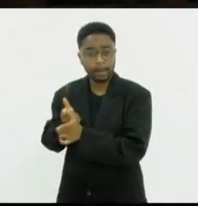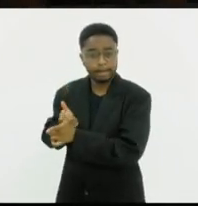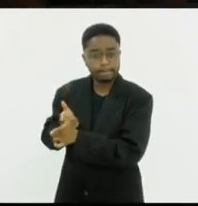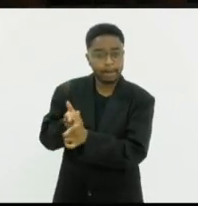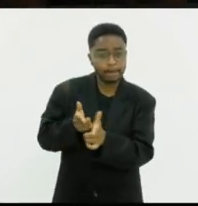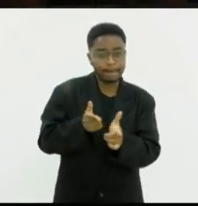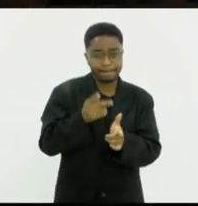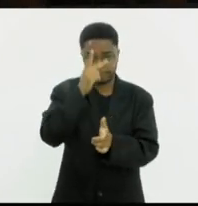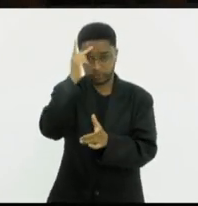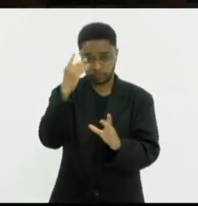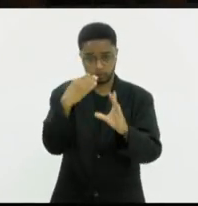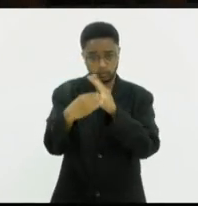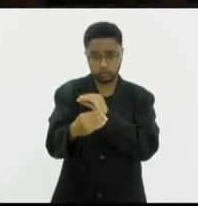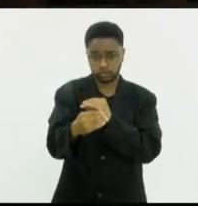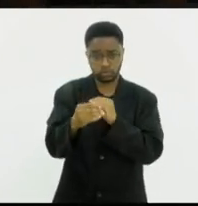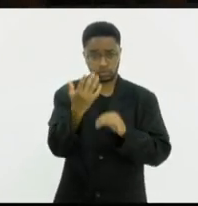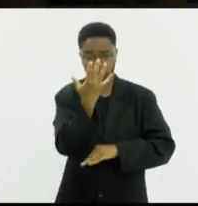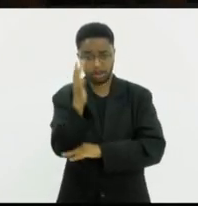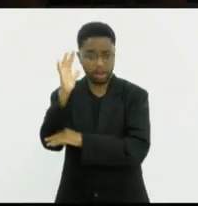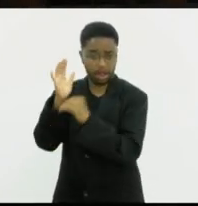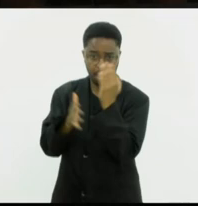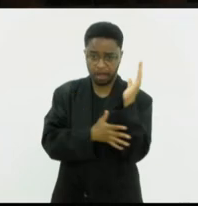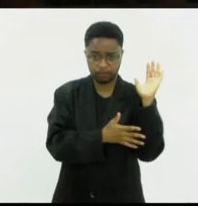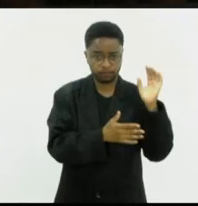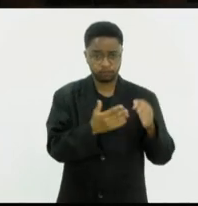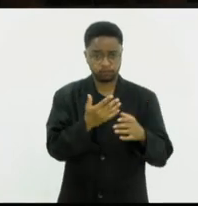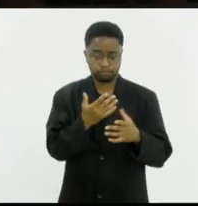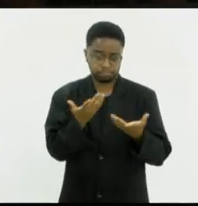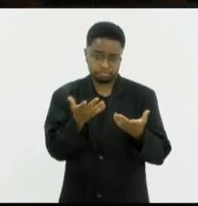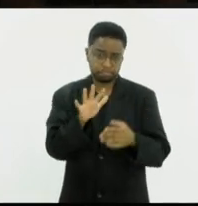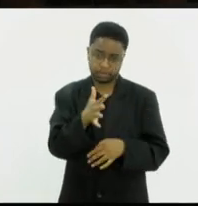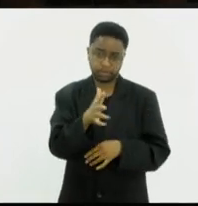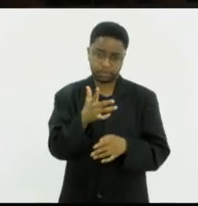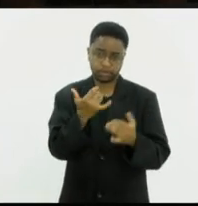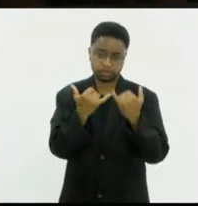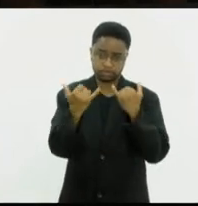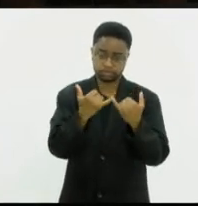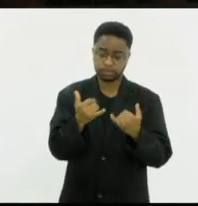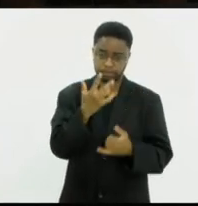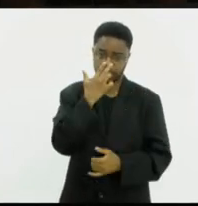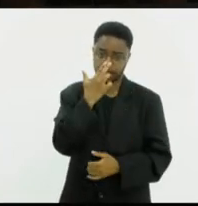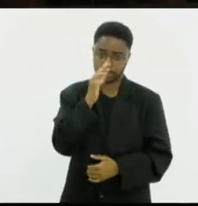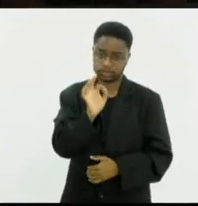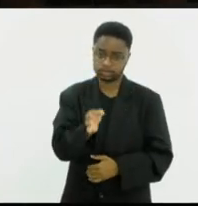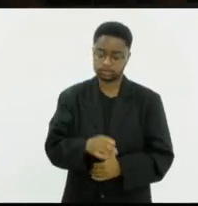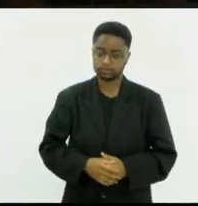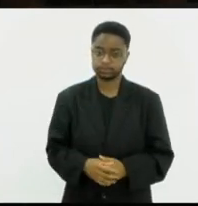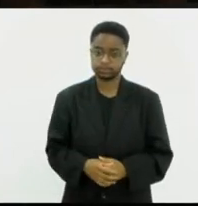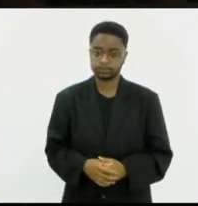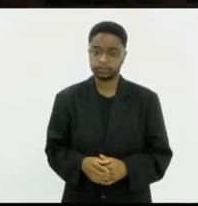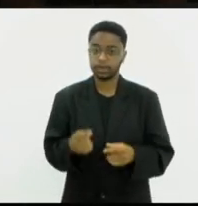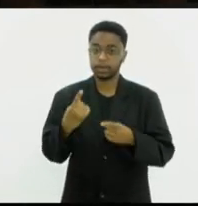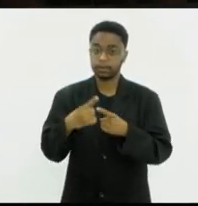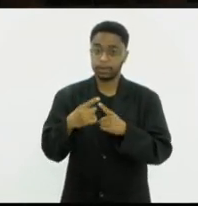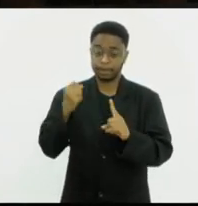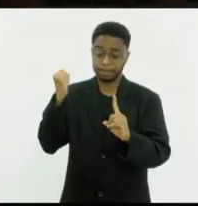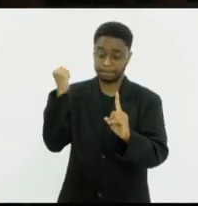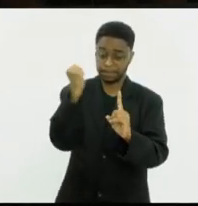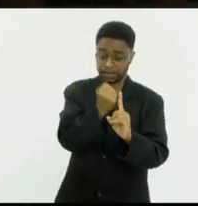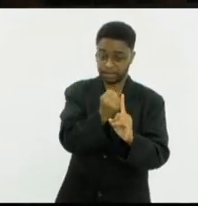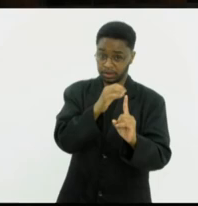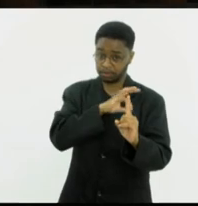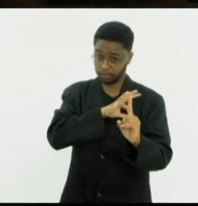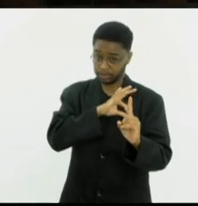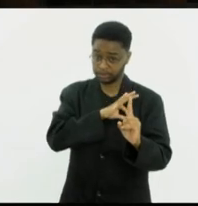sujeito fugindo pela selva, fugindo numa ilha, etc. É mais ou menos igual. Porque matar um policial para